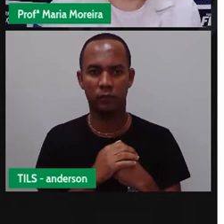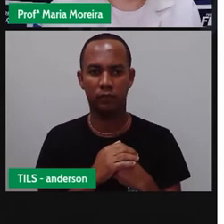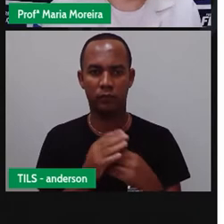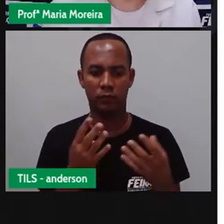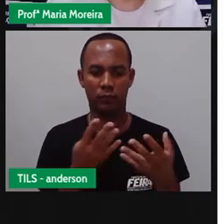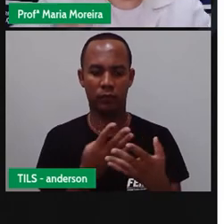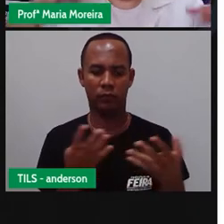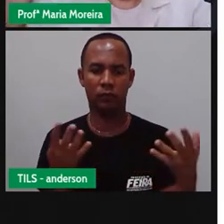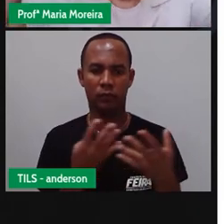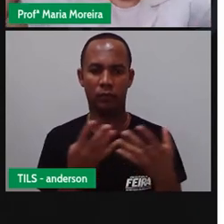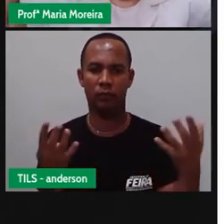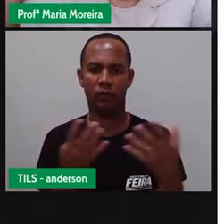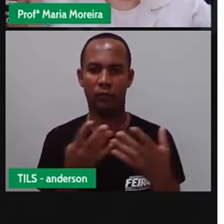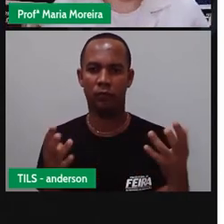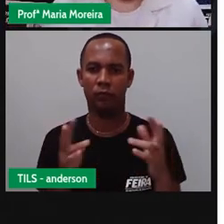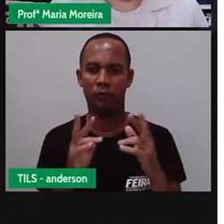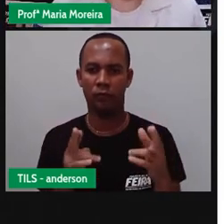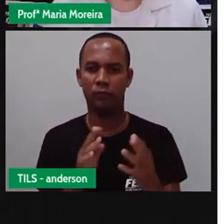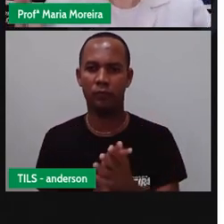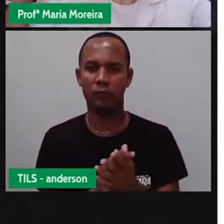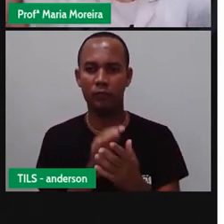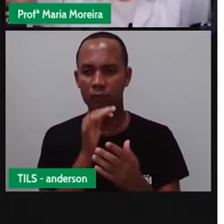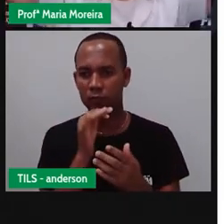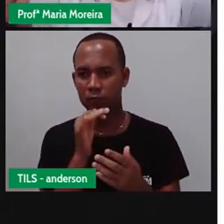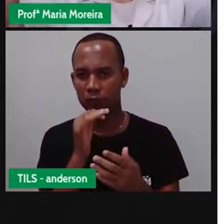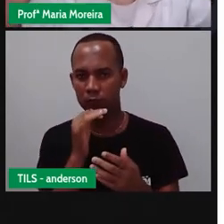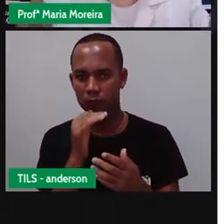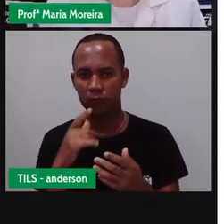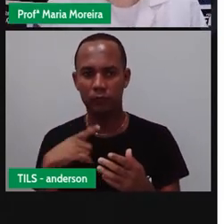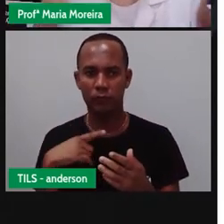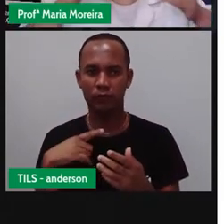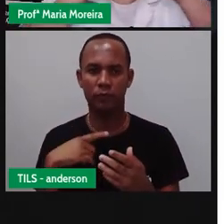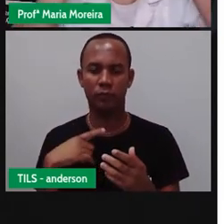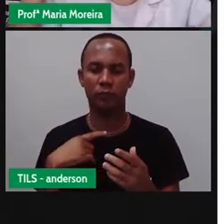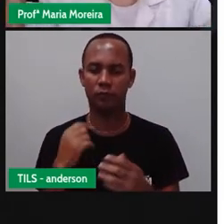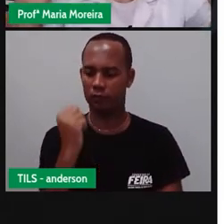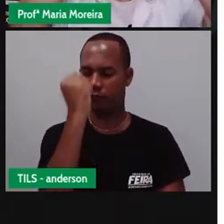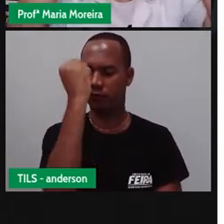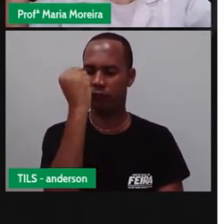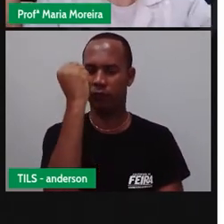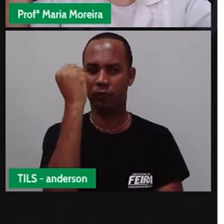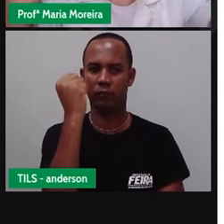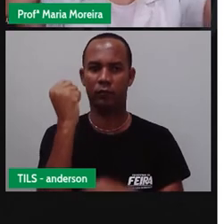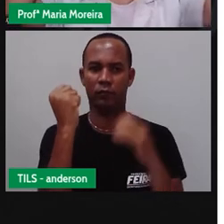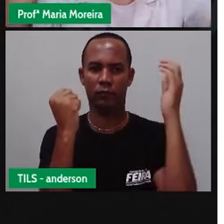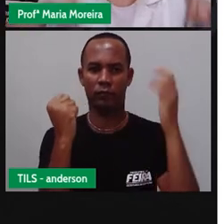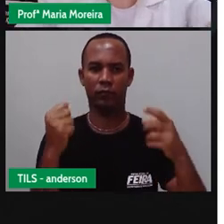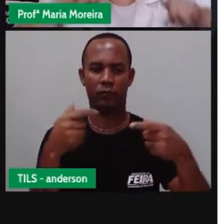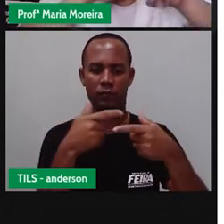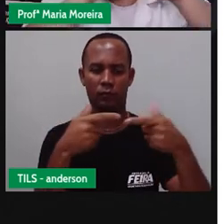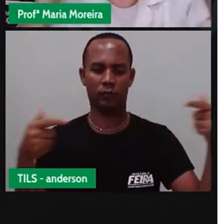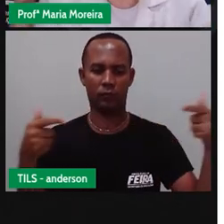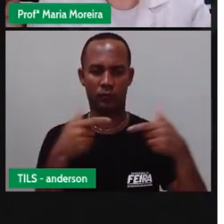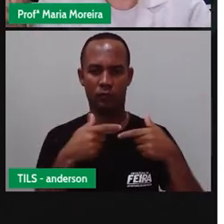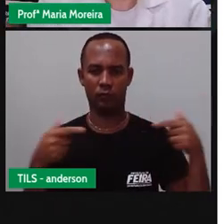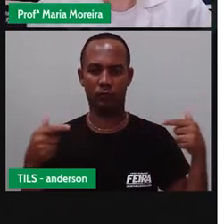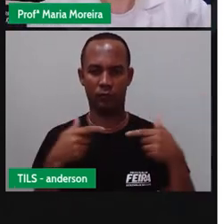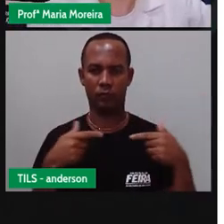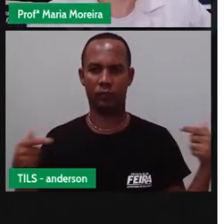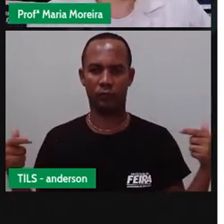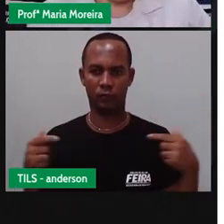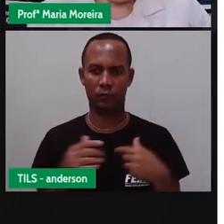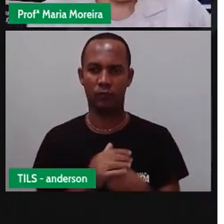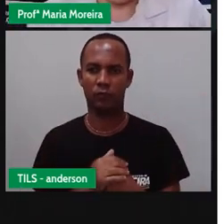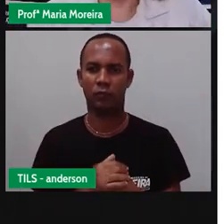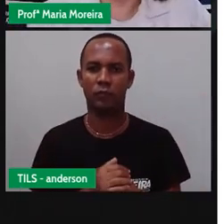a essa forma sente parar para pensar em uma cerca ela tem o que as duas madeiras e os traços Então se assemelham que é